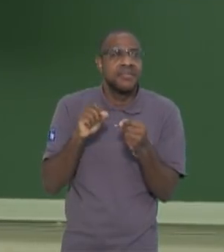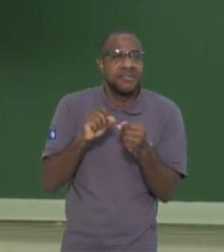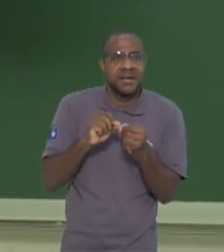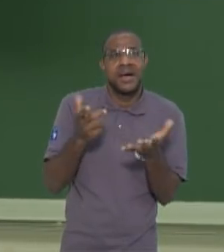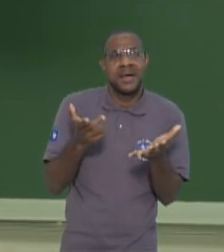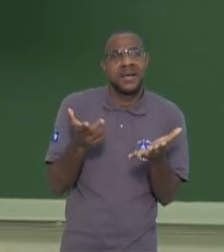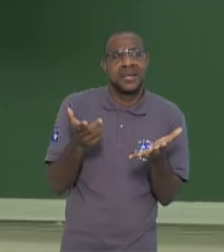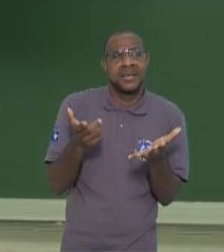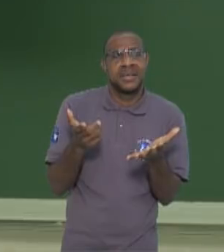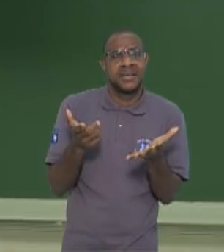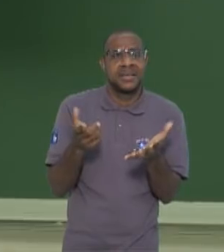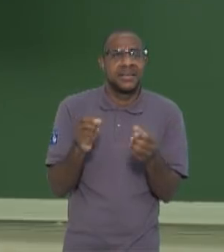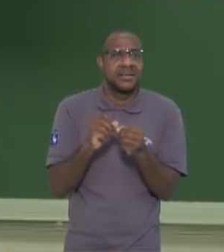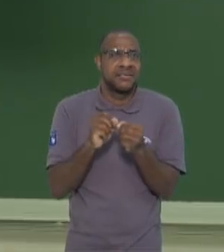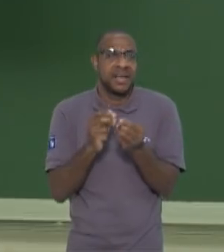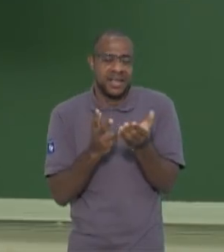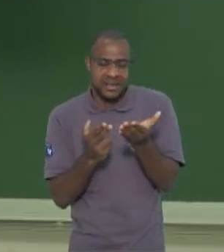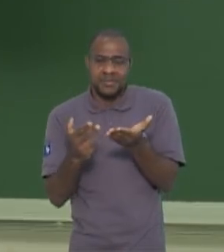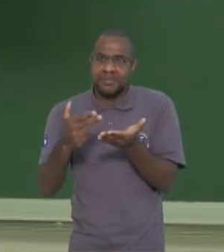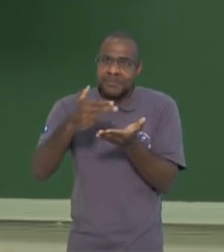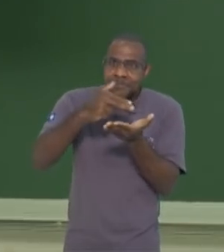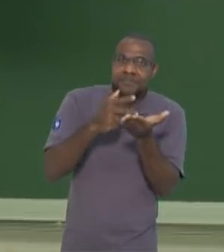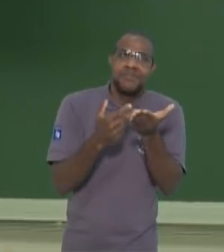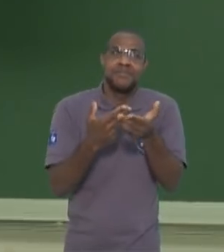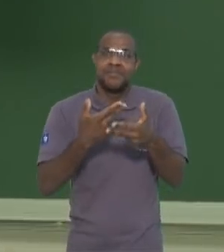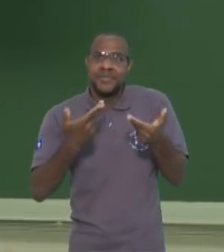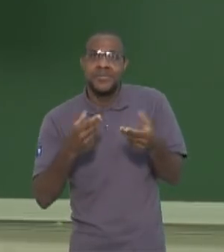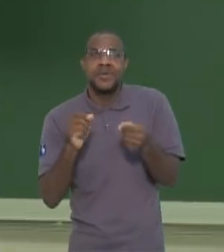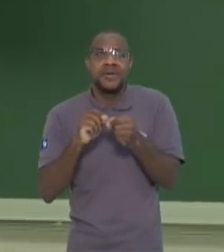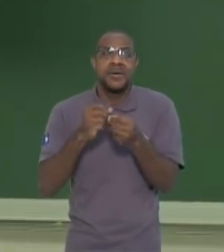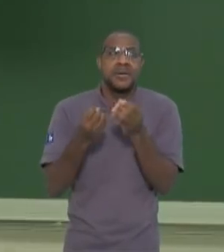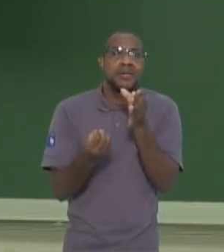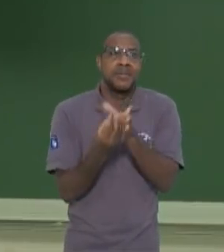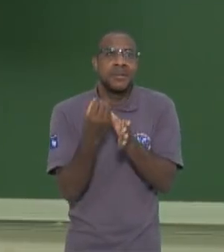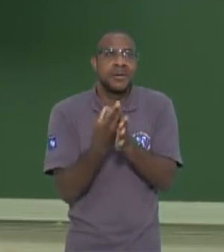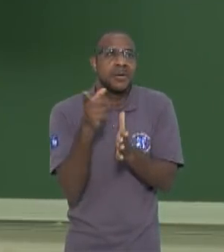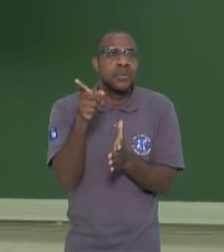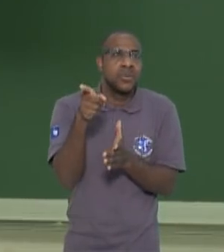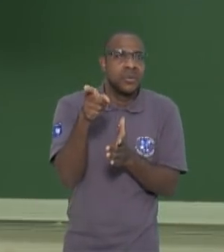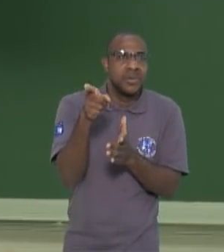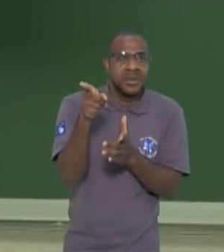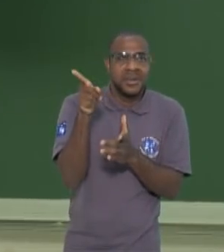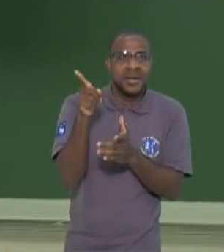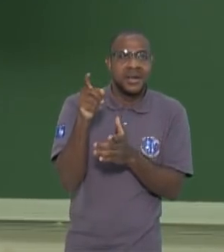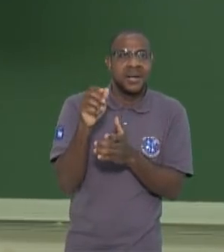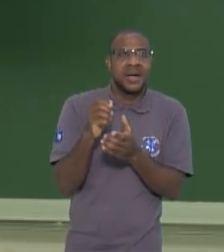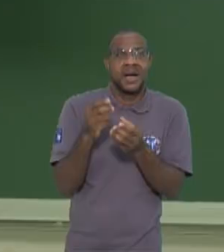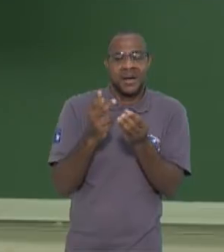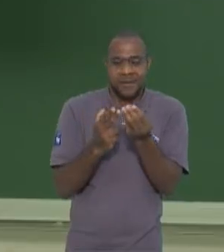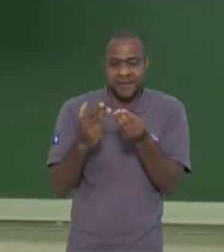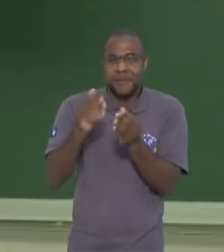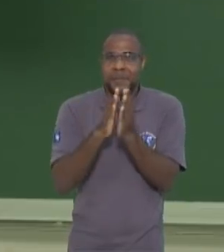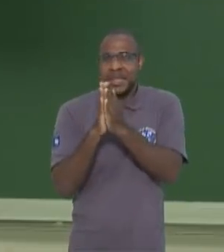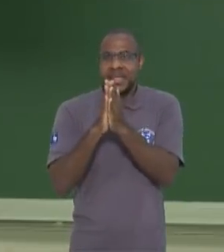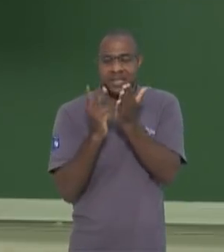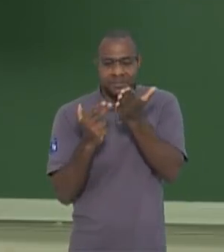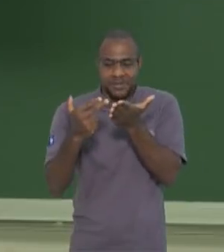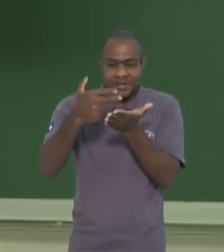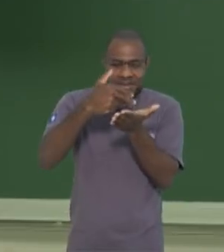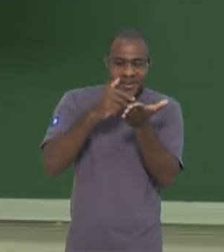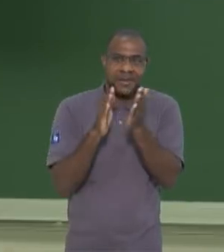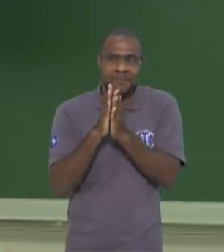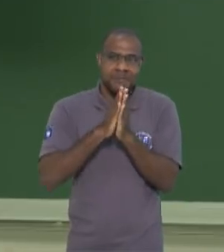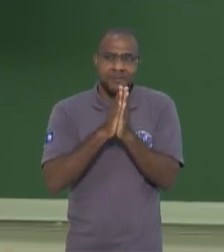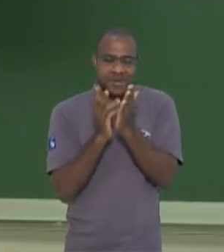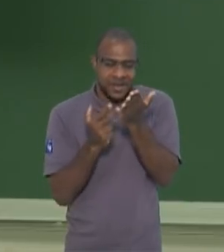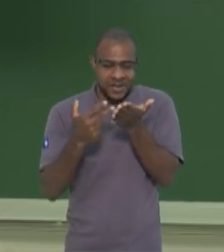Eu, por exemplo, encontrei vários vídeos na internet de gente ensinando como produzir uma Toy Art. Tem alguns que se encontra, eles são só o bonequinho,